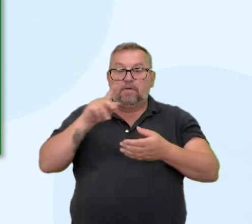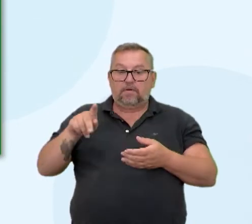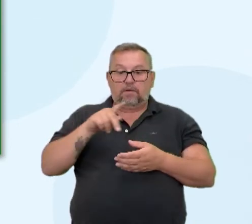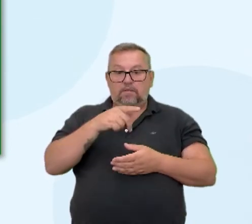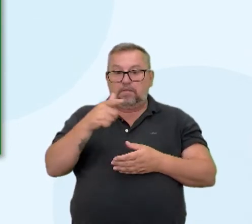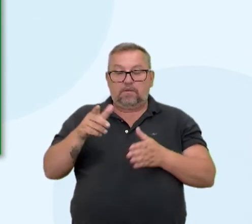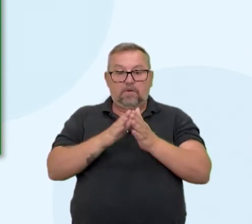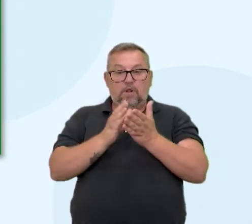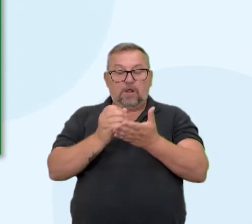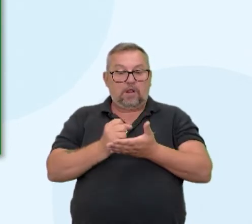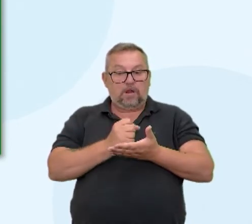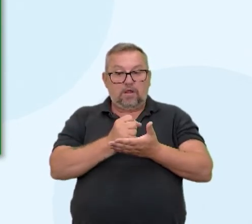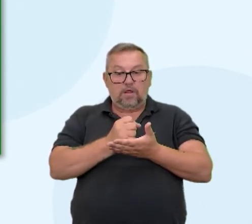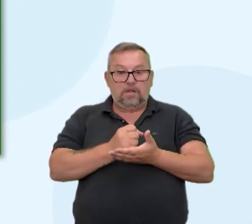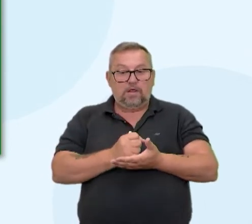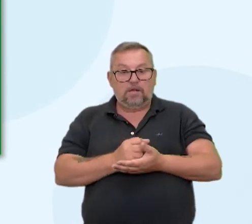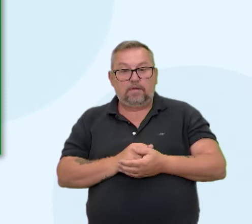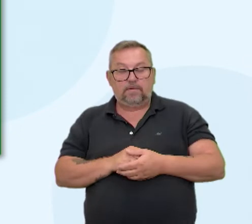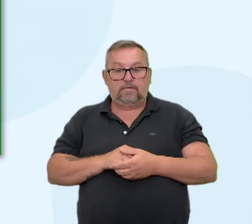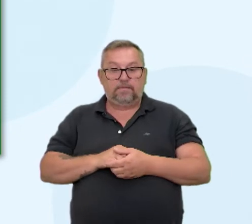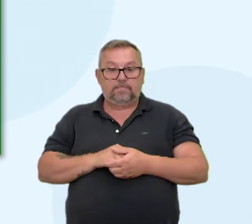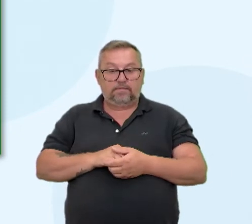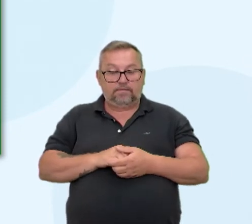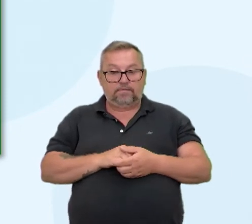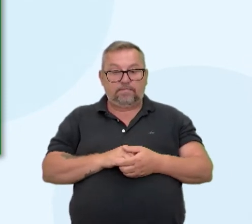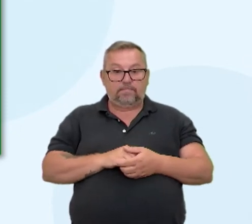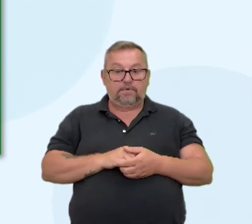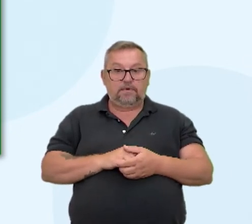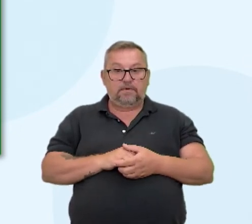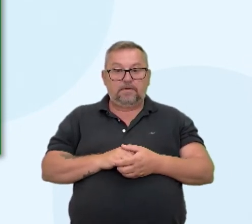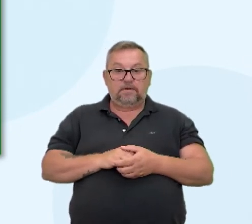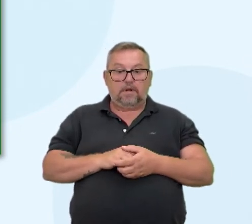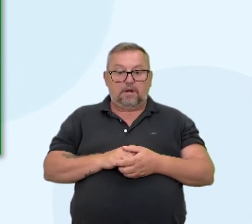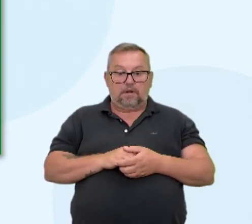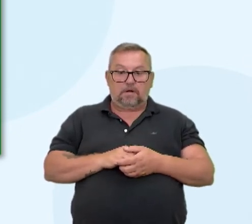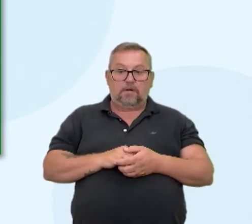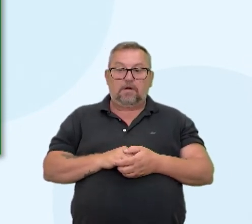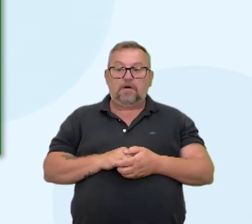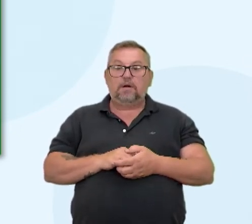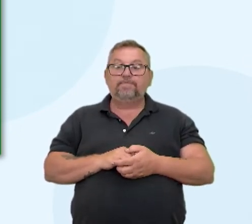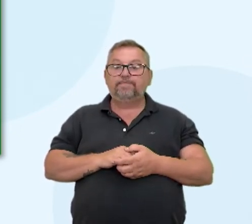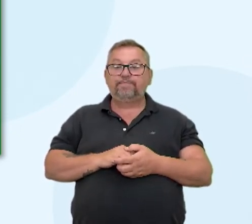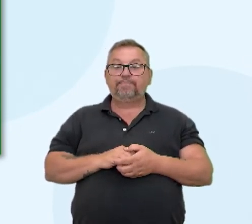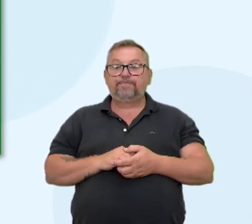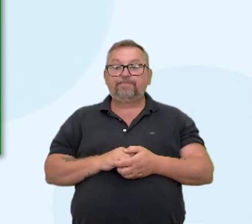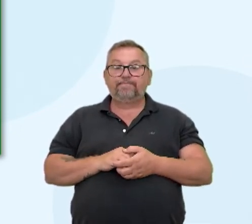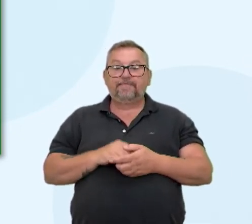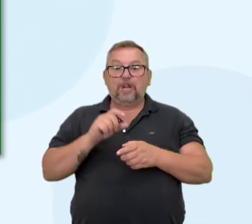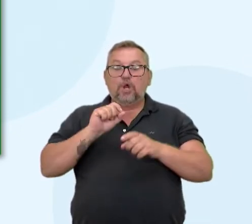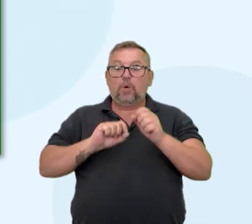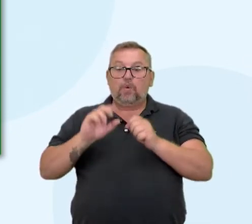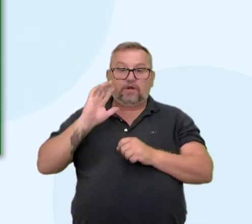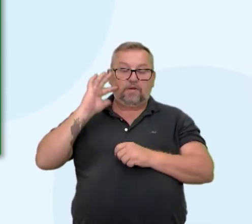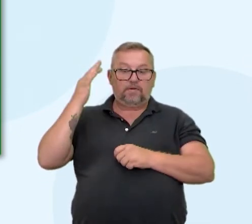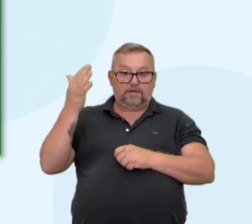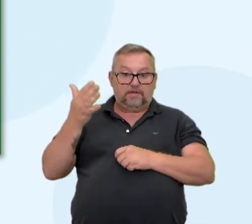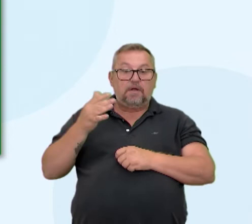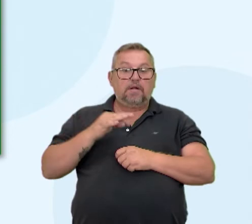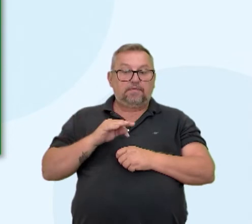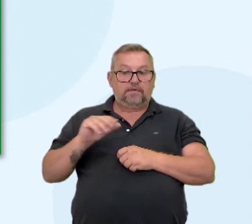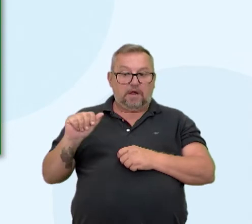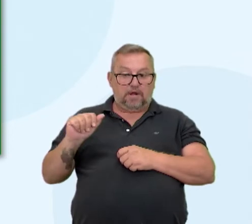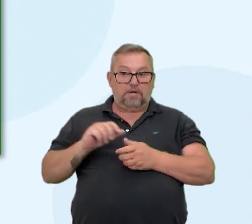tenho uma carteira assinada. Tá? Então, essa é uma situação. Mas o que acontece? Eu, por